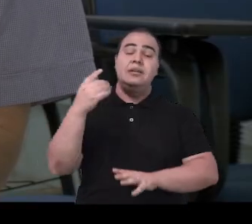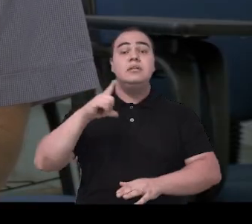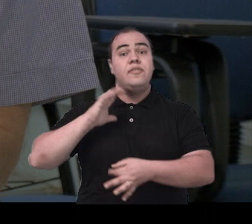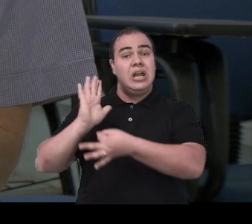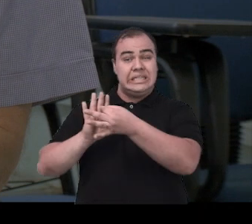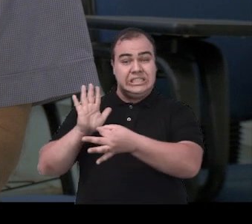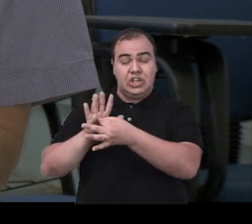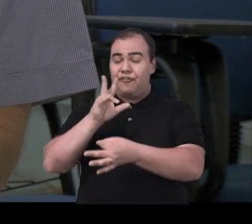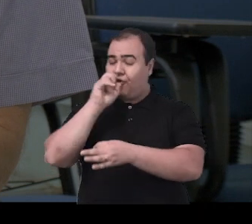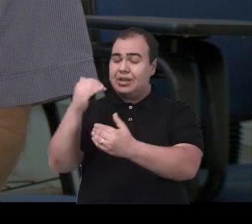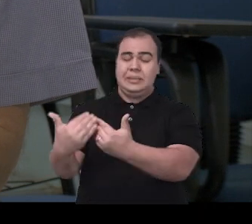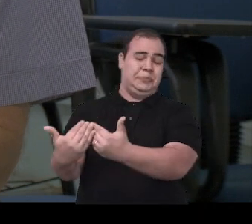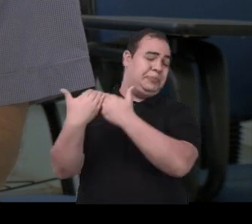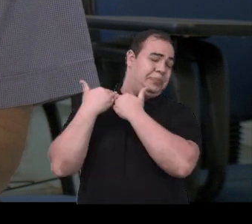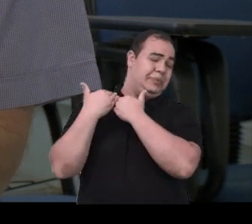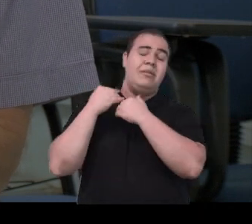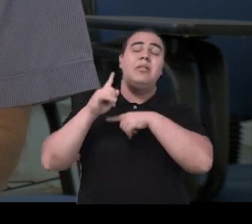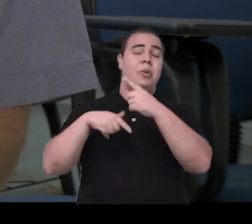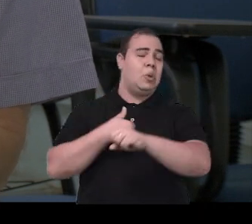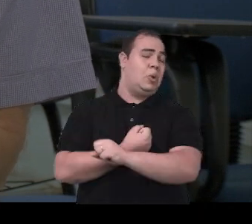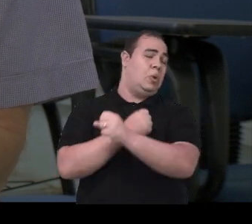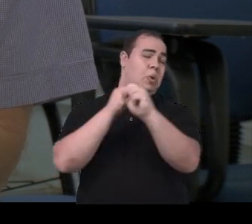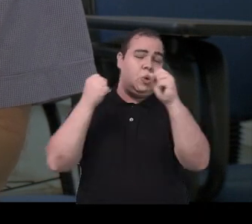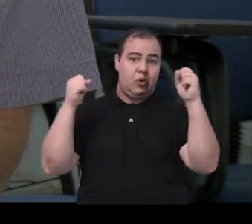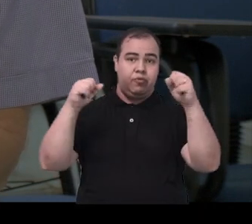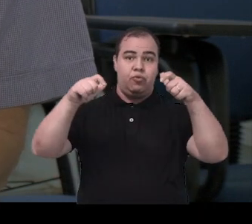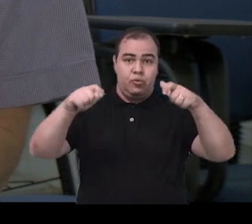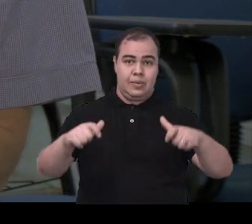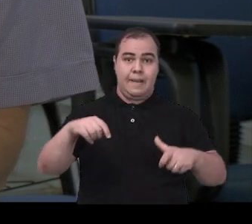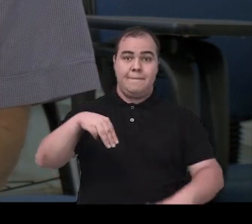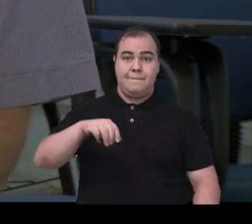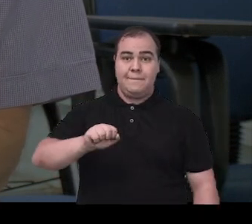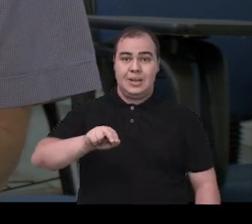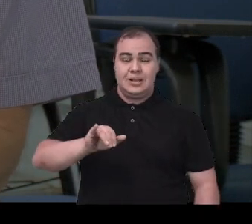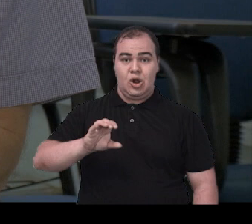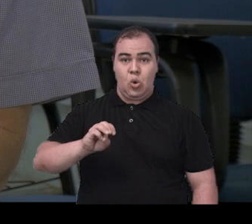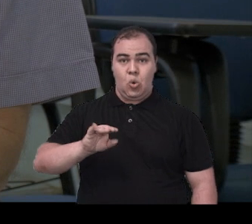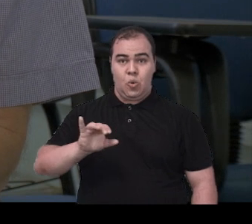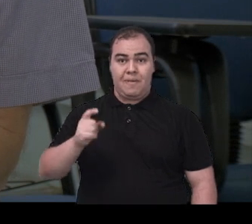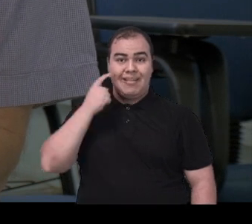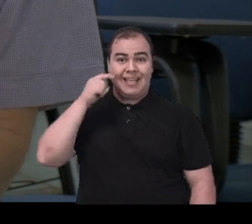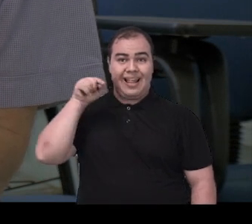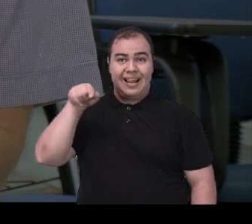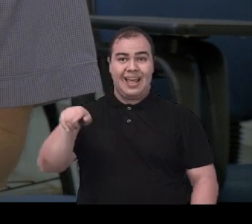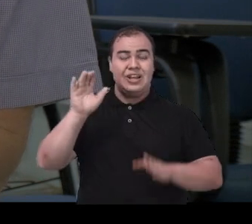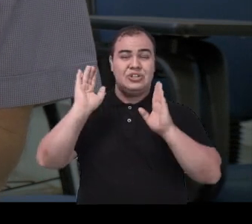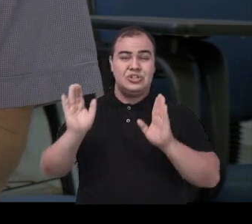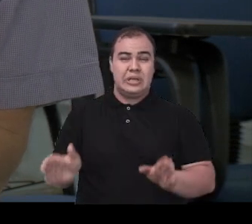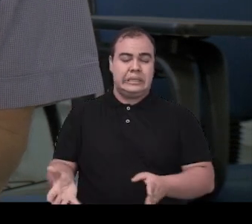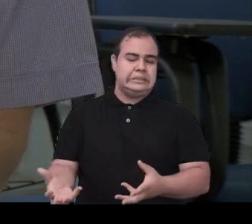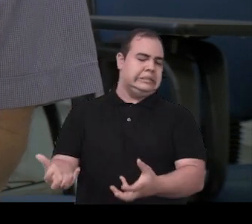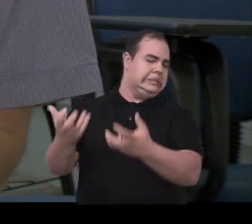tão forte, crítica muito forte, vira raiva, né? Do manicômio, que a ideia é que os funcionários lá que estavam contaminados